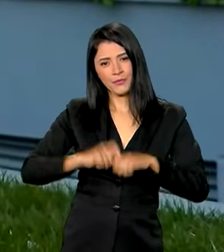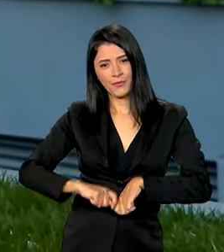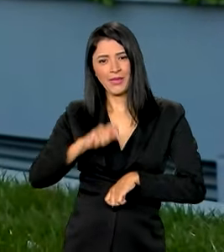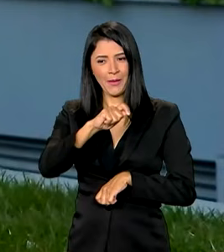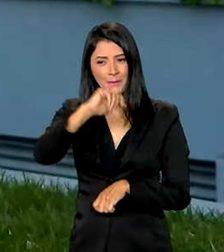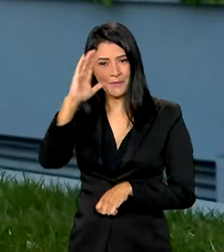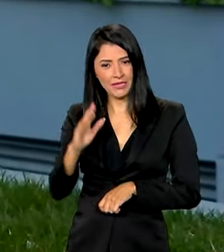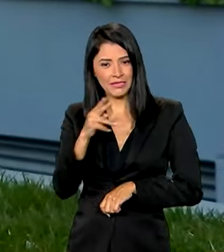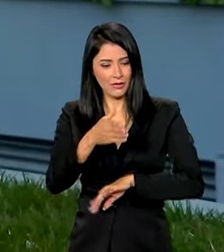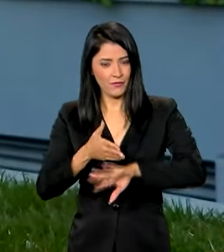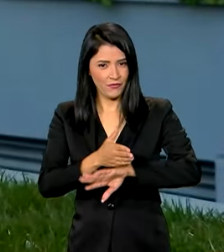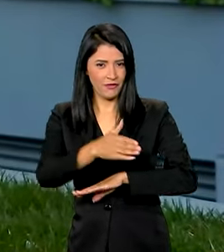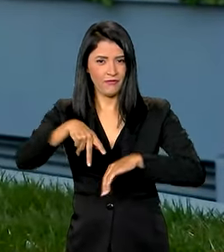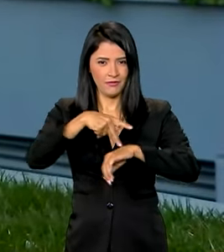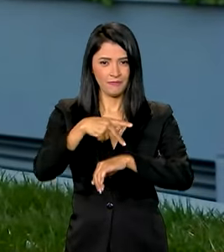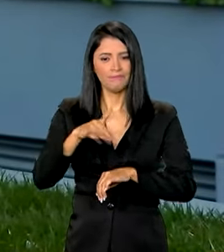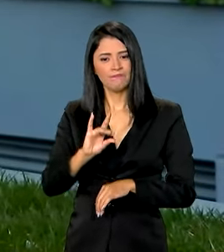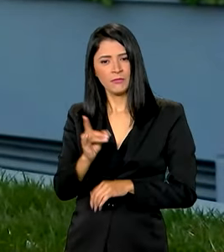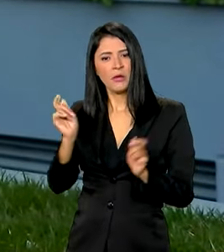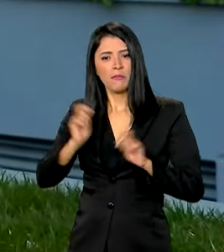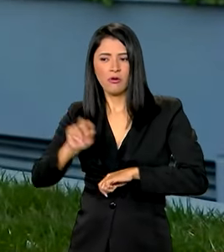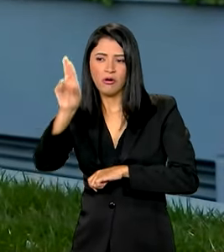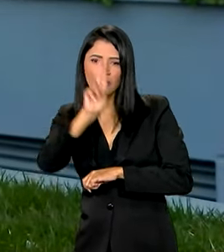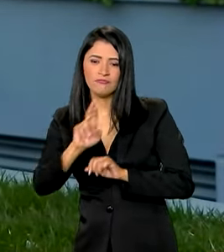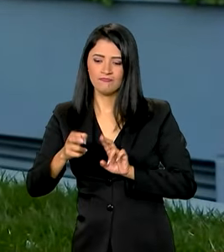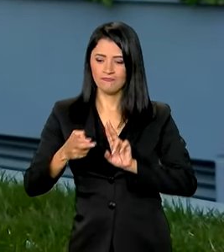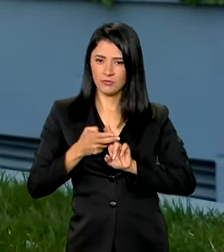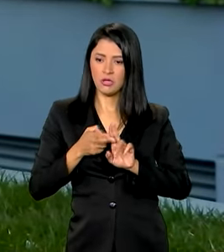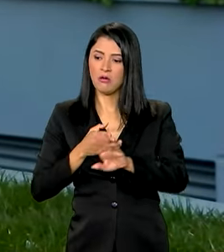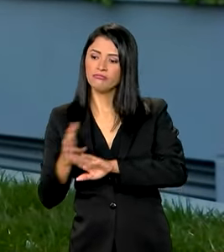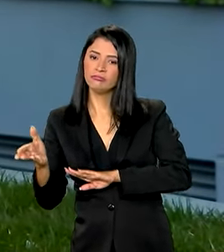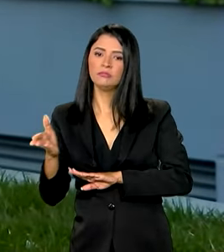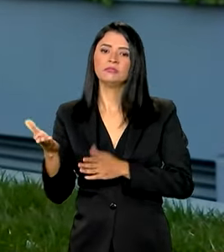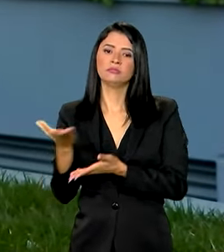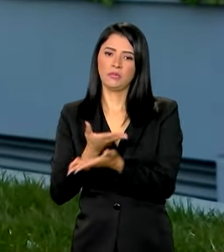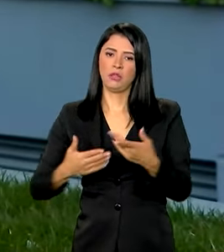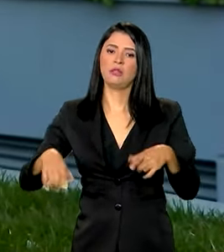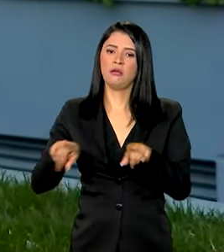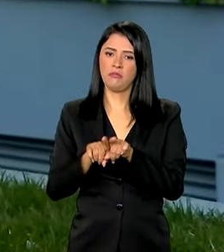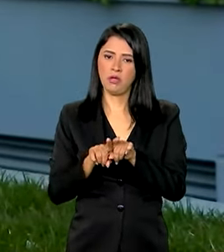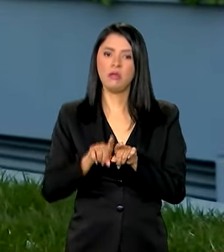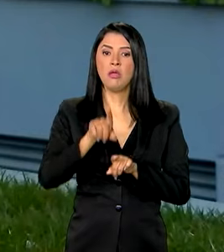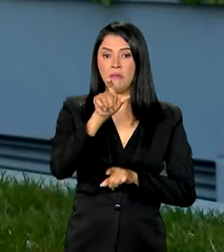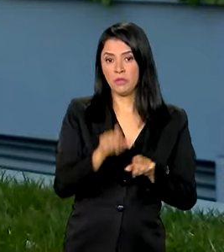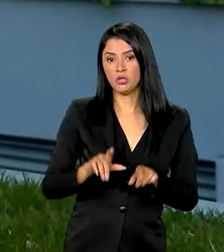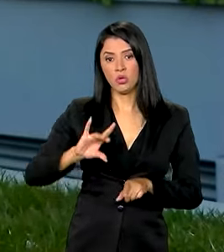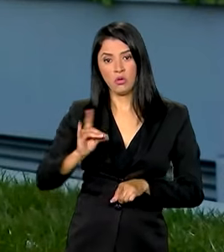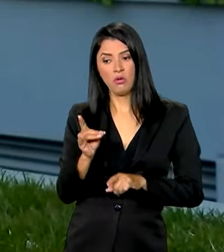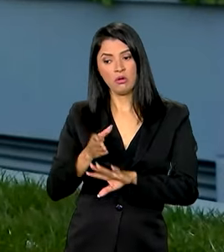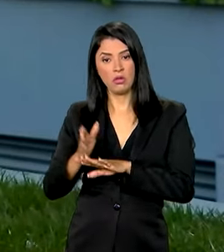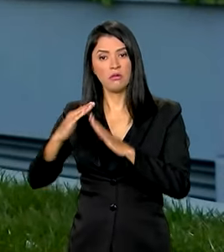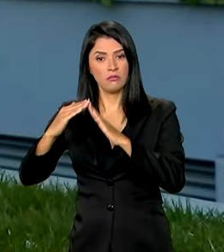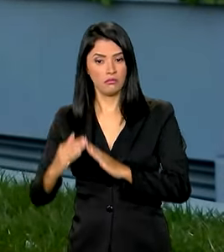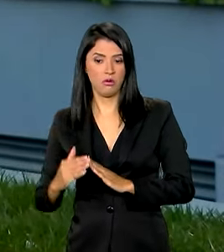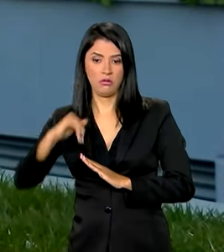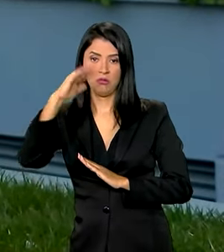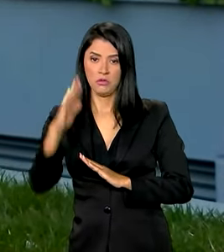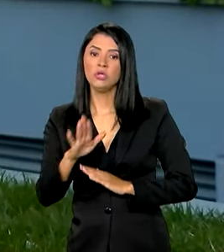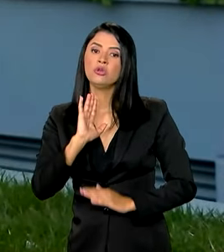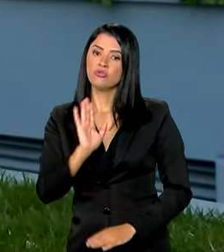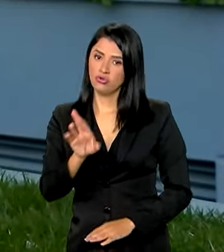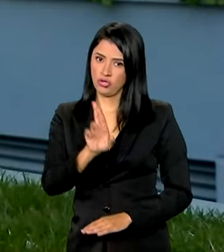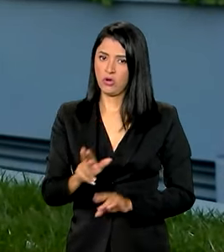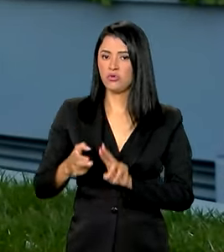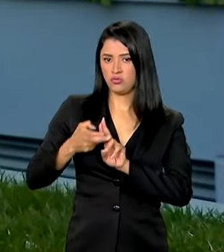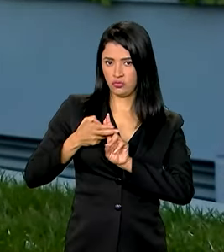que vivam na Bolívia possam usar o sistema público de saúde do país. Bolivianos que moram no Brasil já utilizam